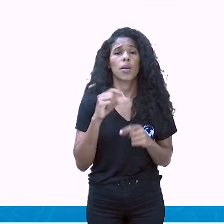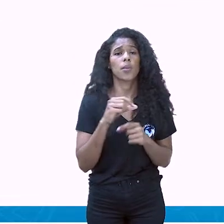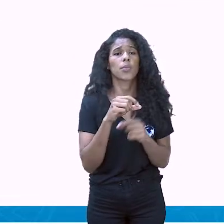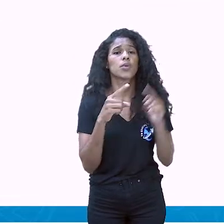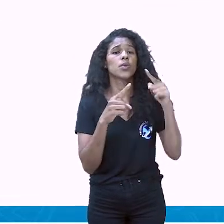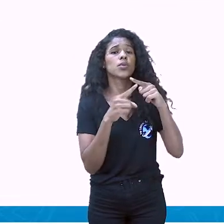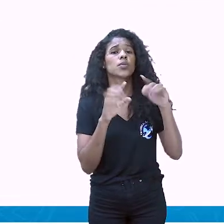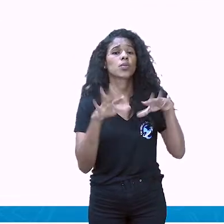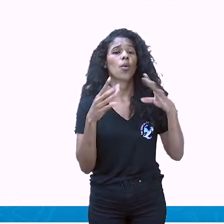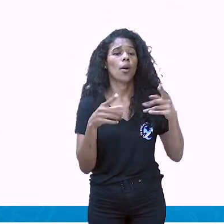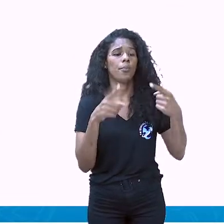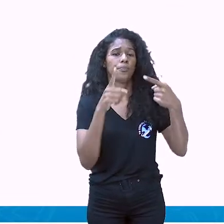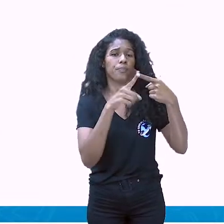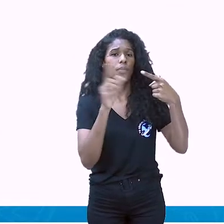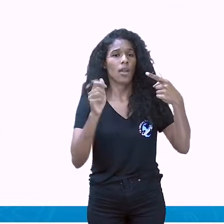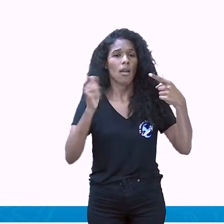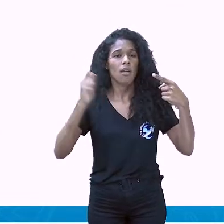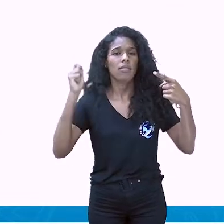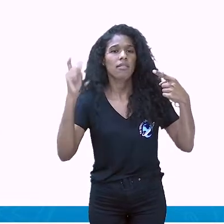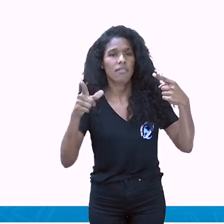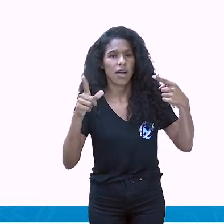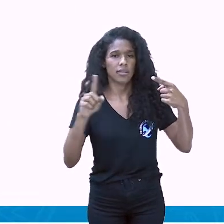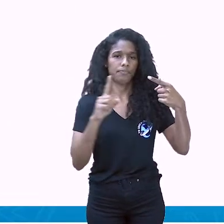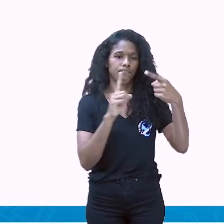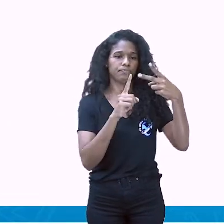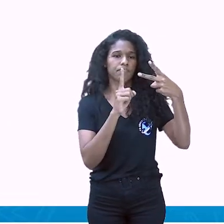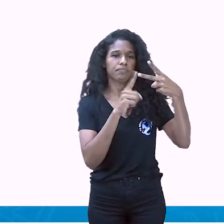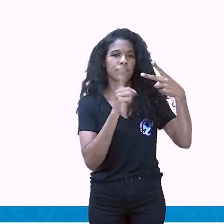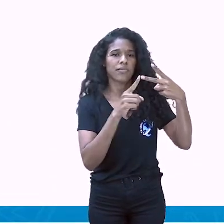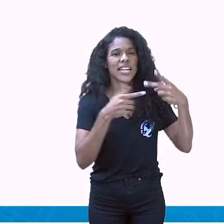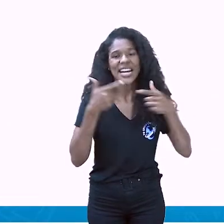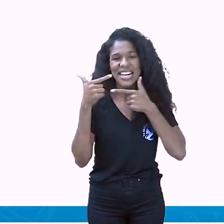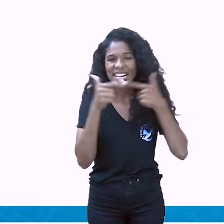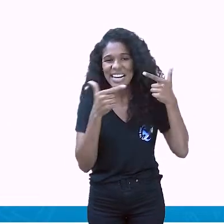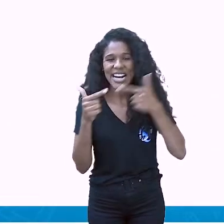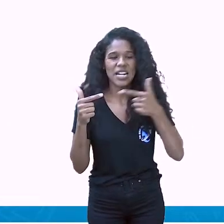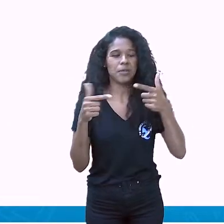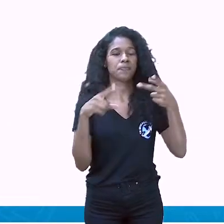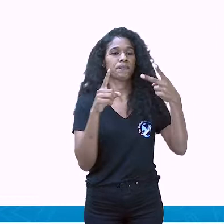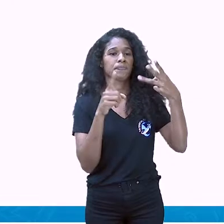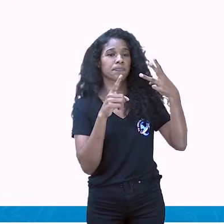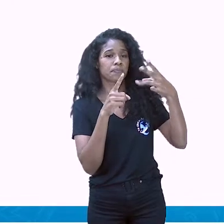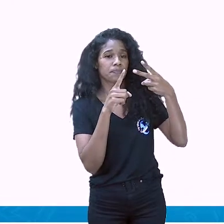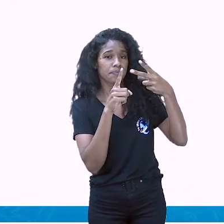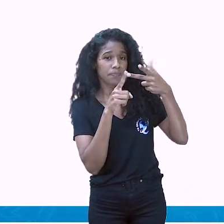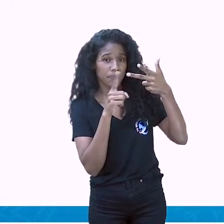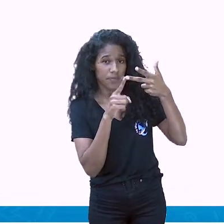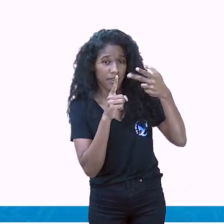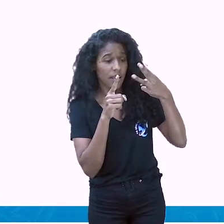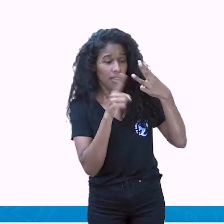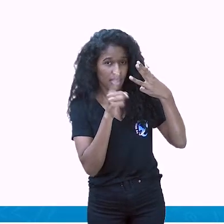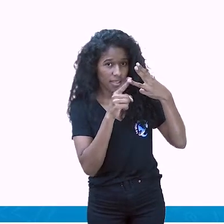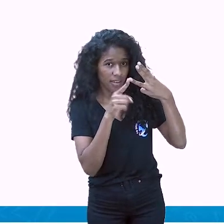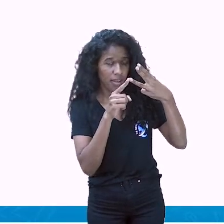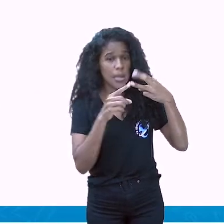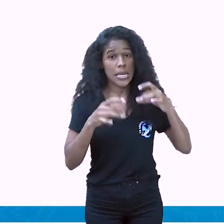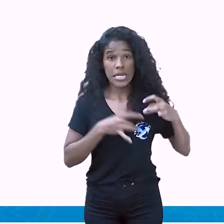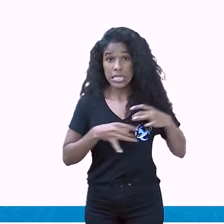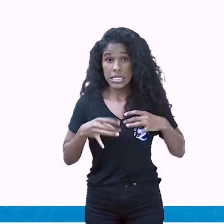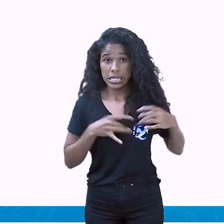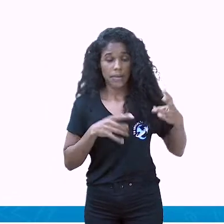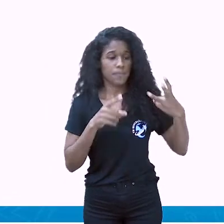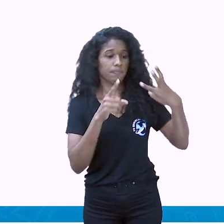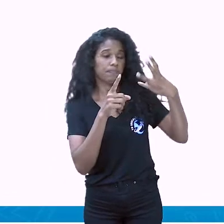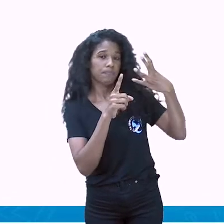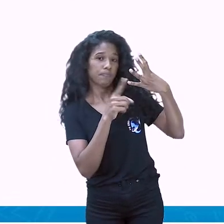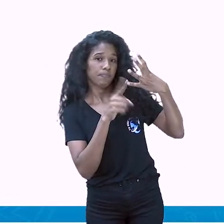nós temos os contos de humor, nós temos contos de terror, temos os contos fantásticos e temos